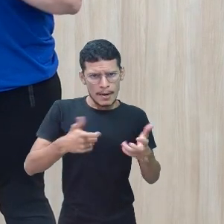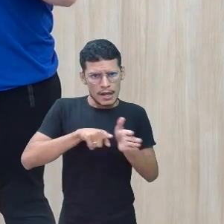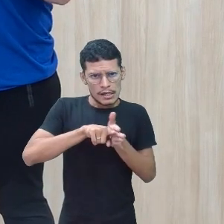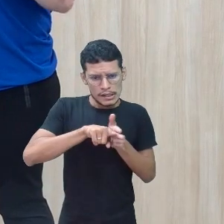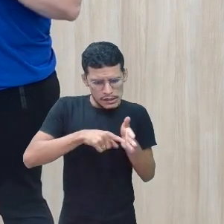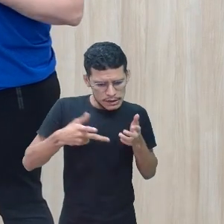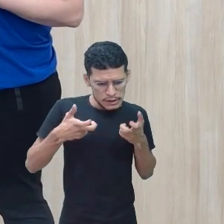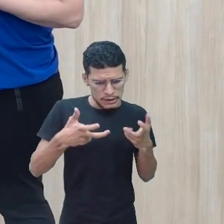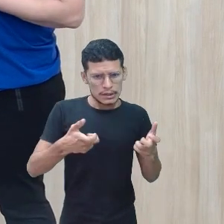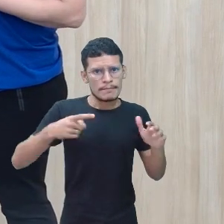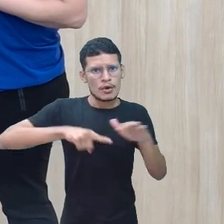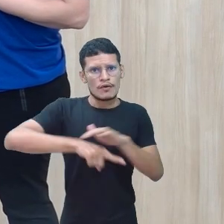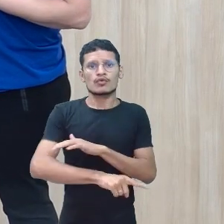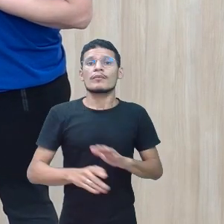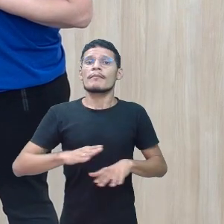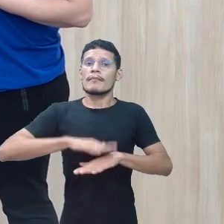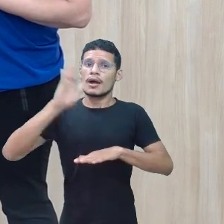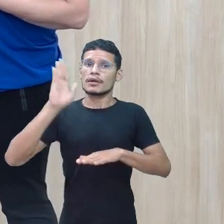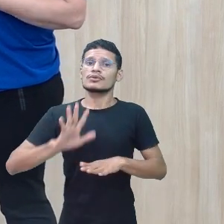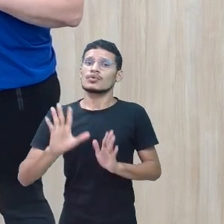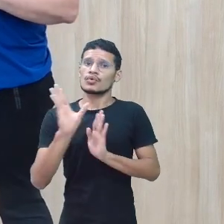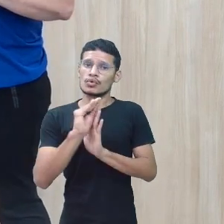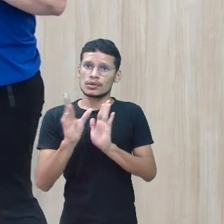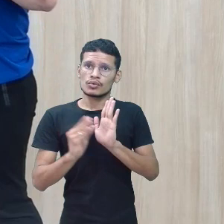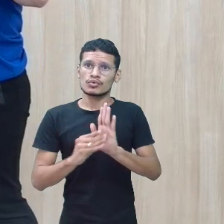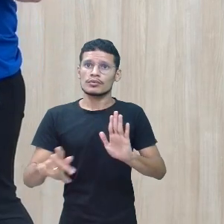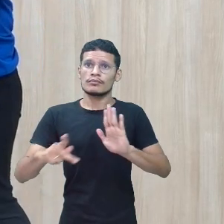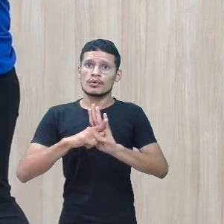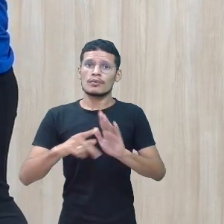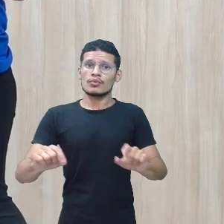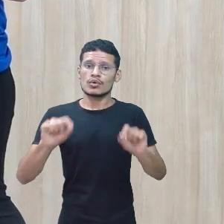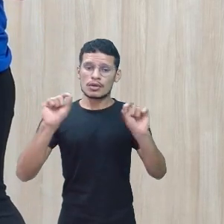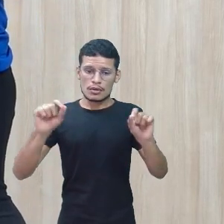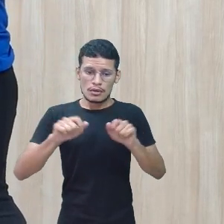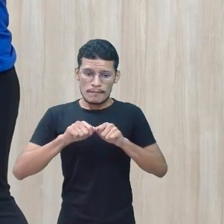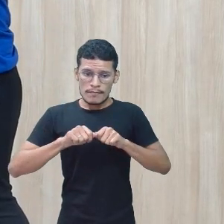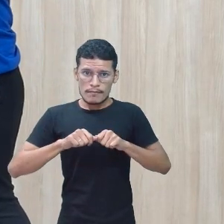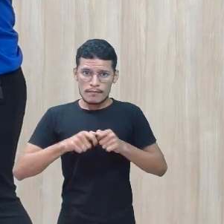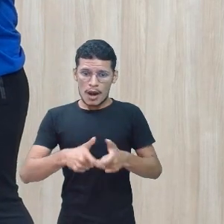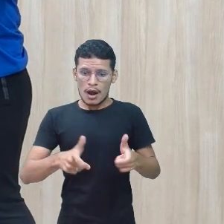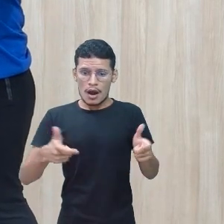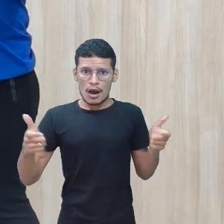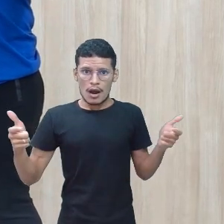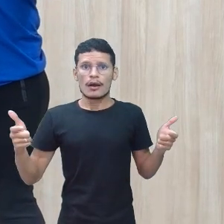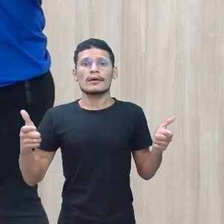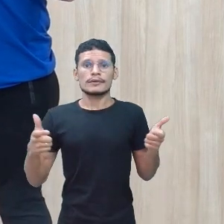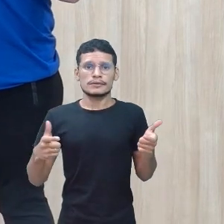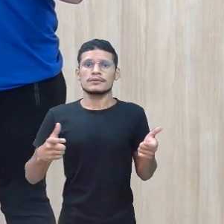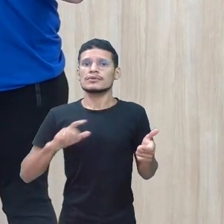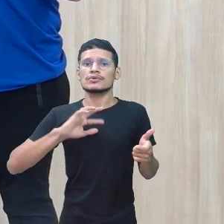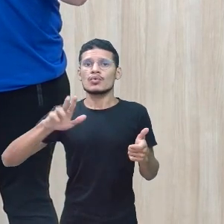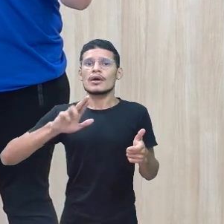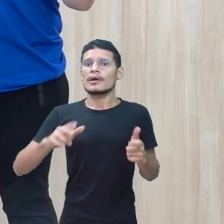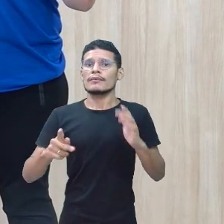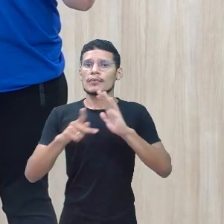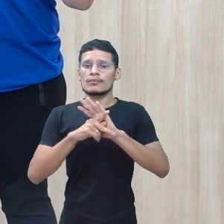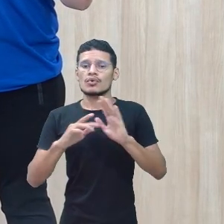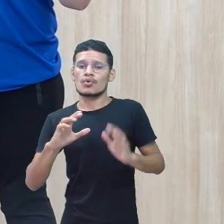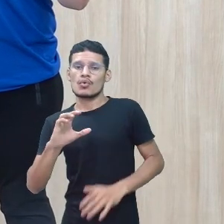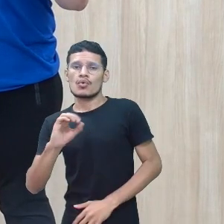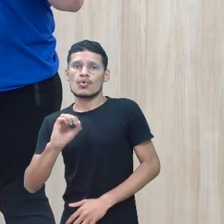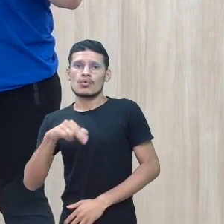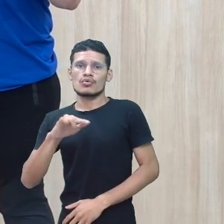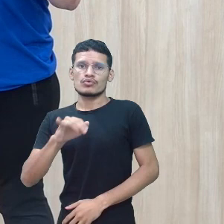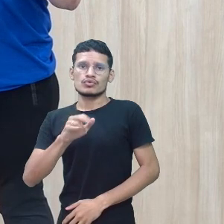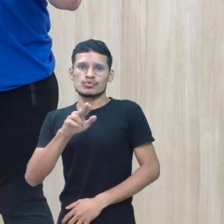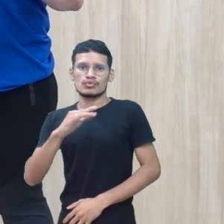abranger esse conteúdo de forma mais ampla. Não só as conjunções são expressões